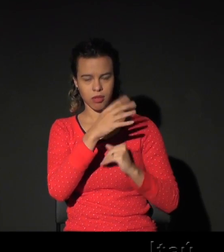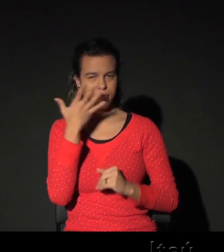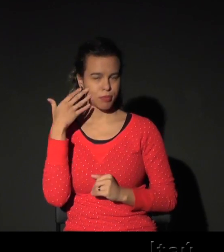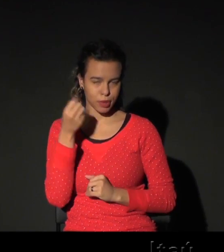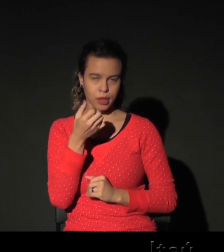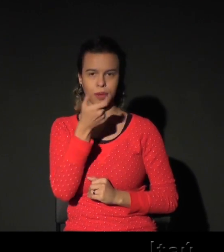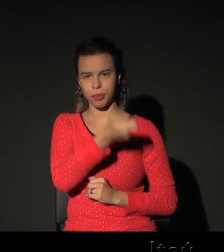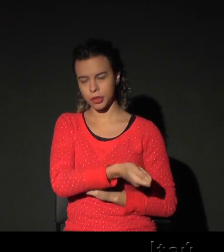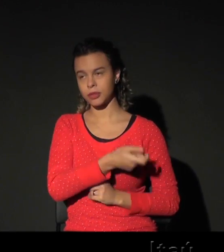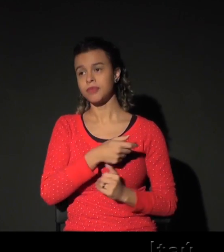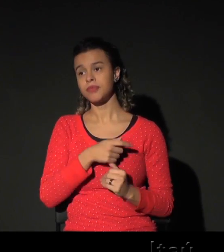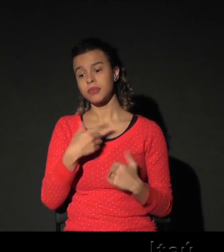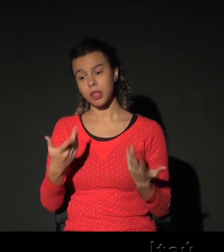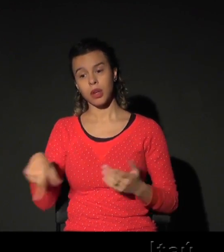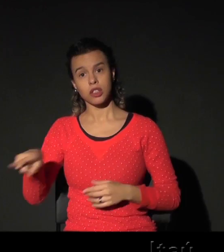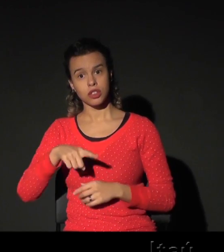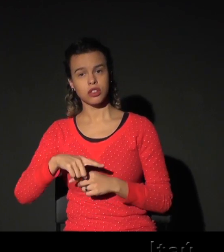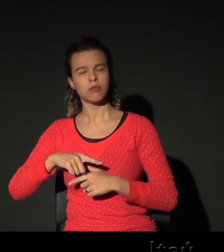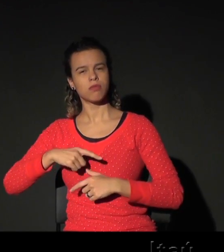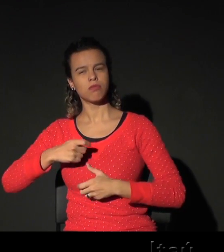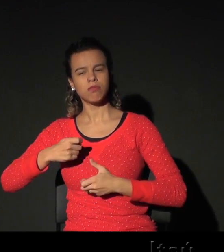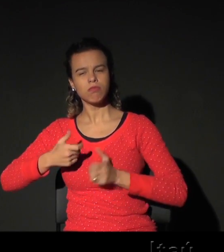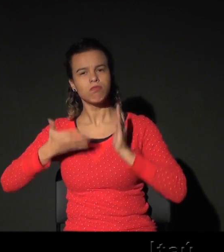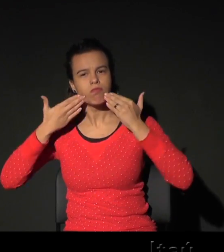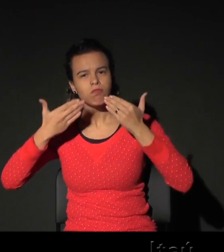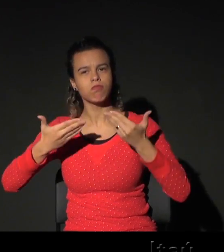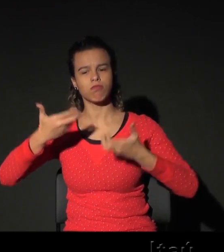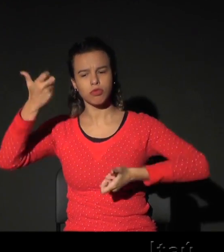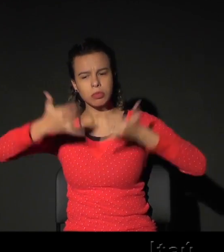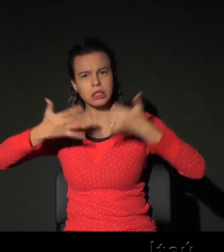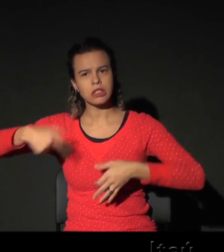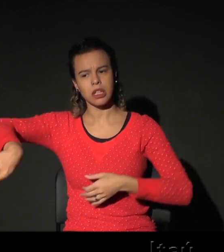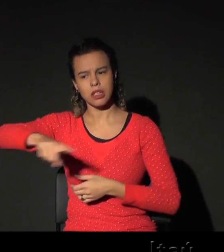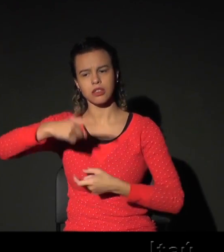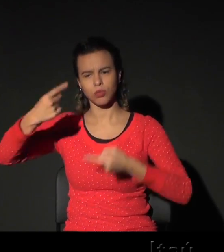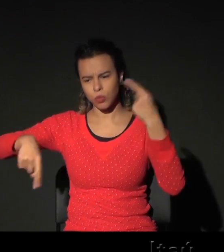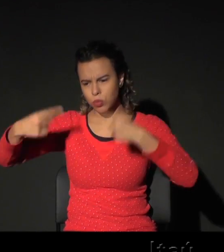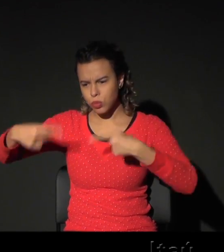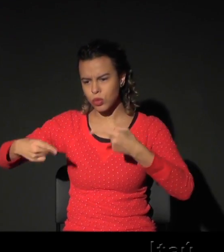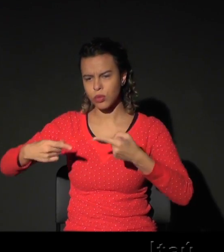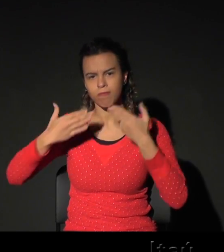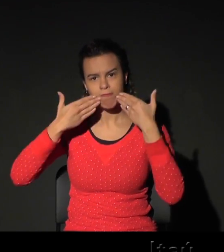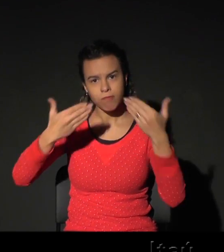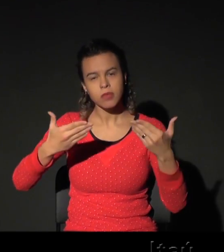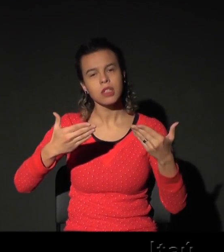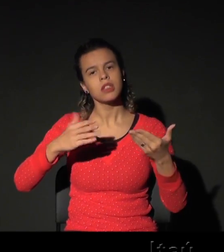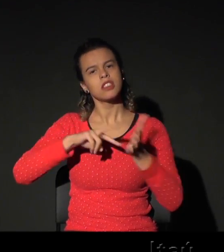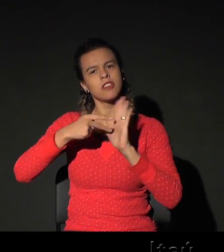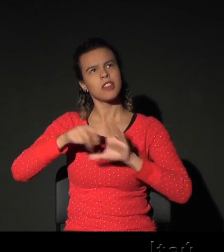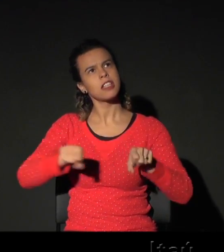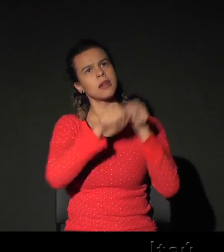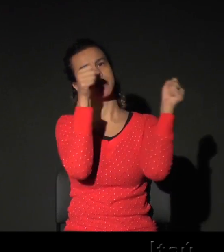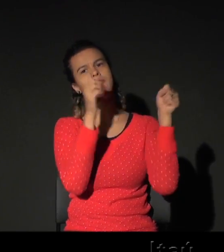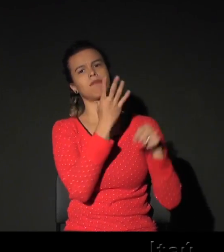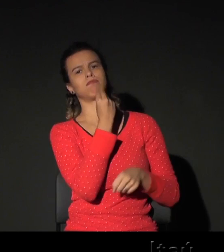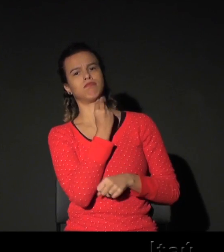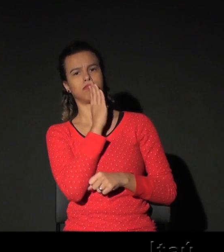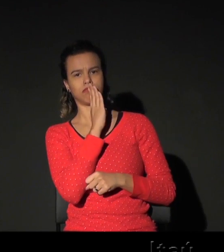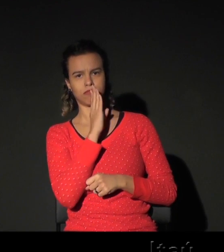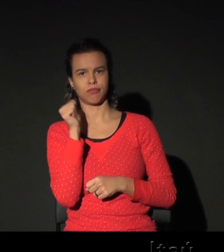eh discutir e enfrentar essa ausência e Esse silêncio que foi imposto para nós mulheres